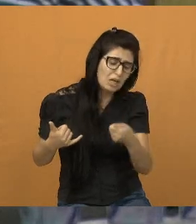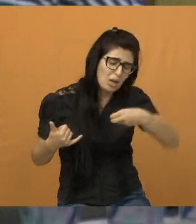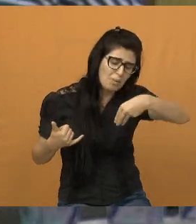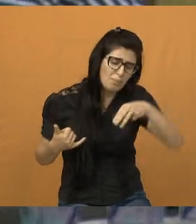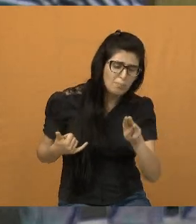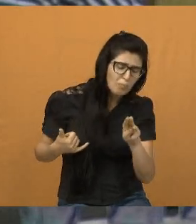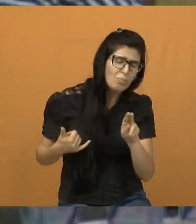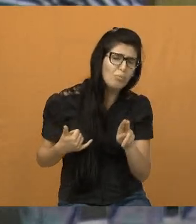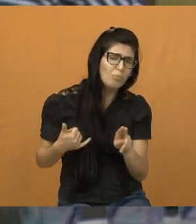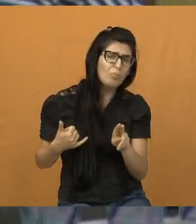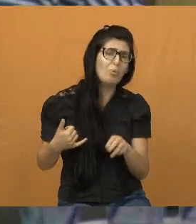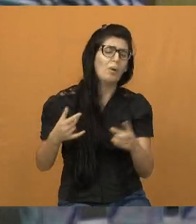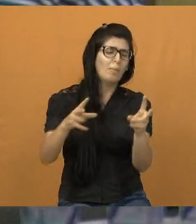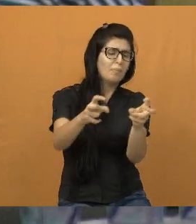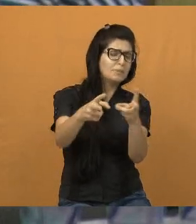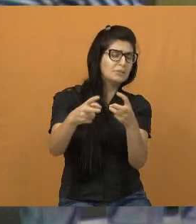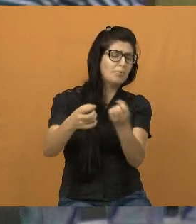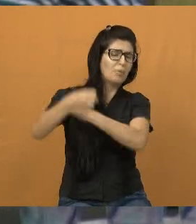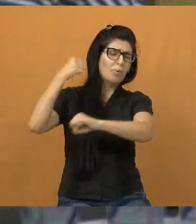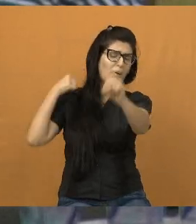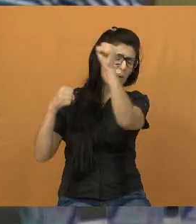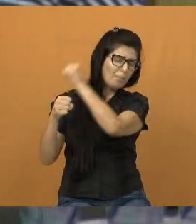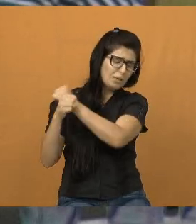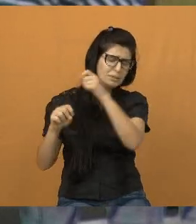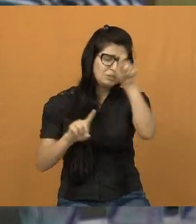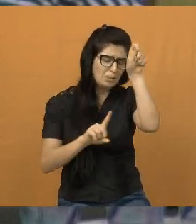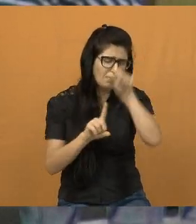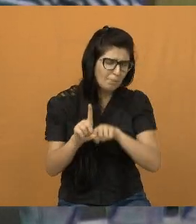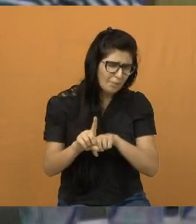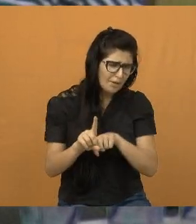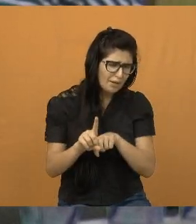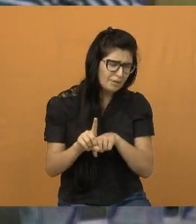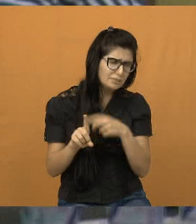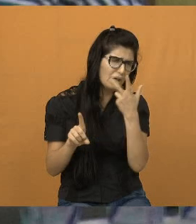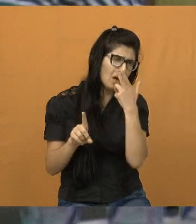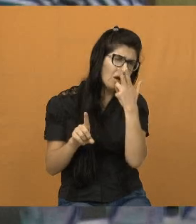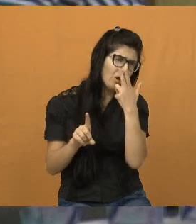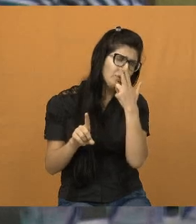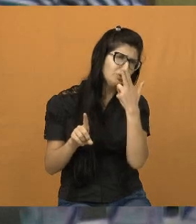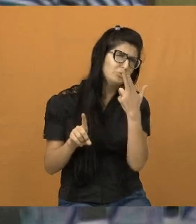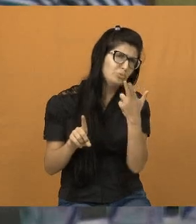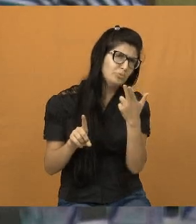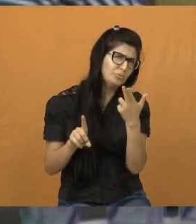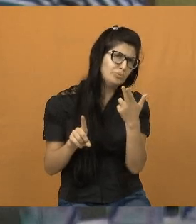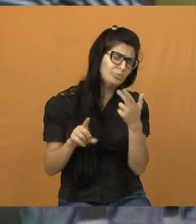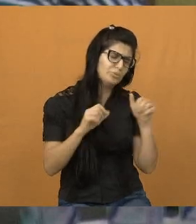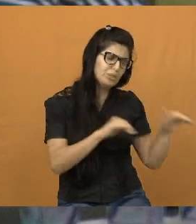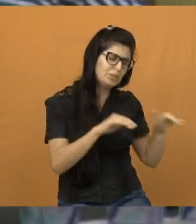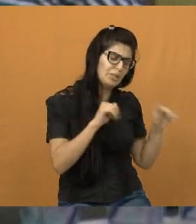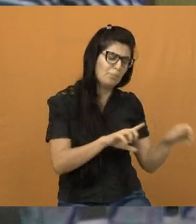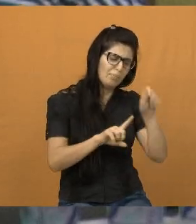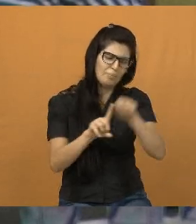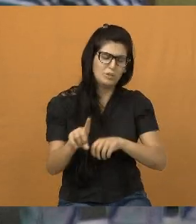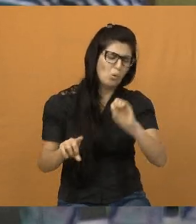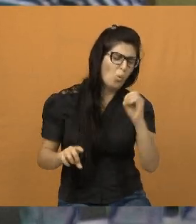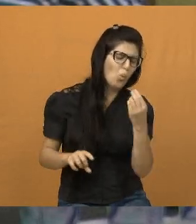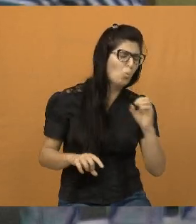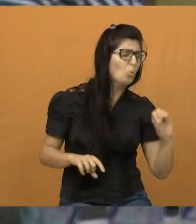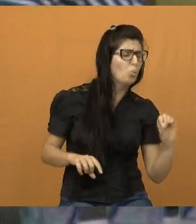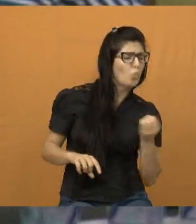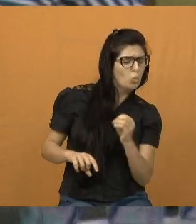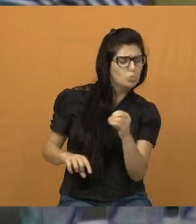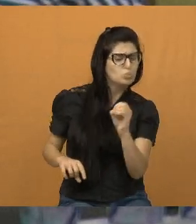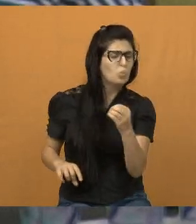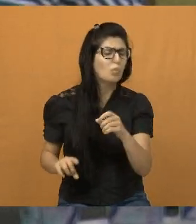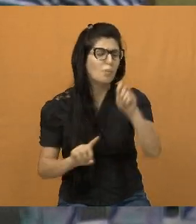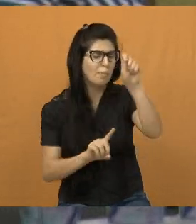o número no ano passado, no mês agora, se eu não me falha a memória, no mês de setembro ou outubro, foi identificado um